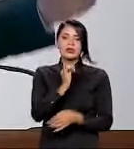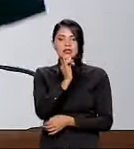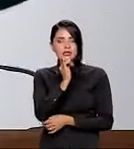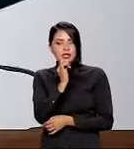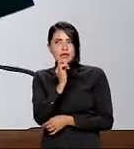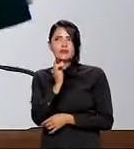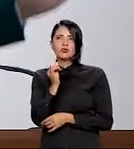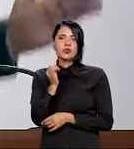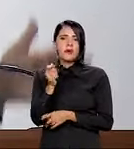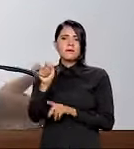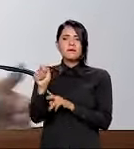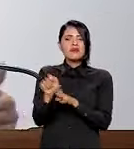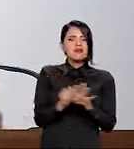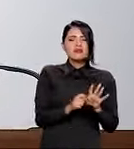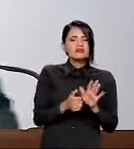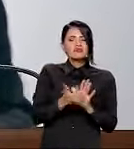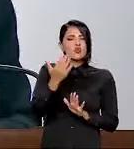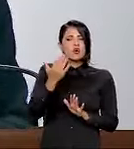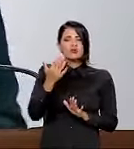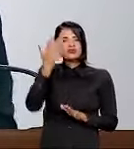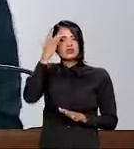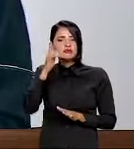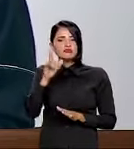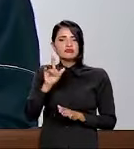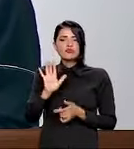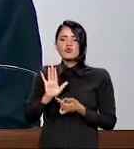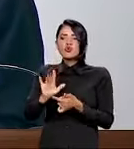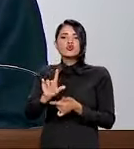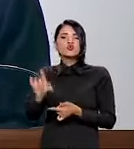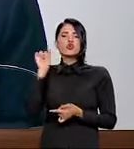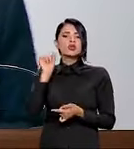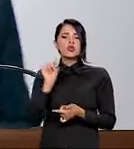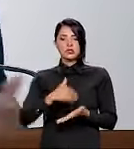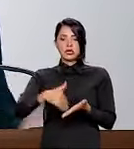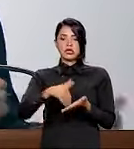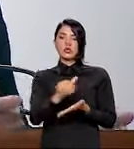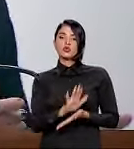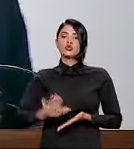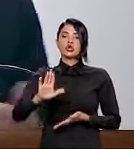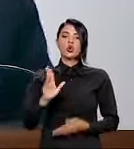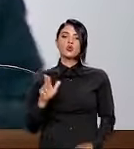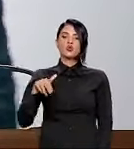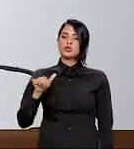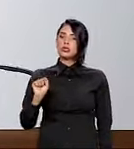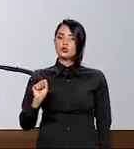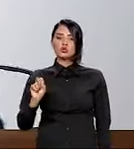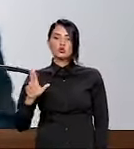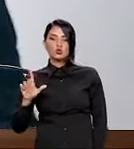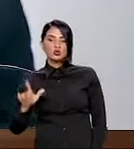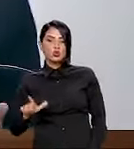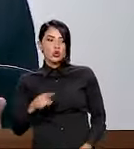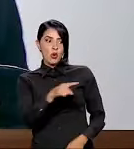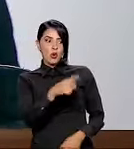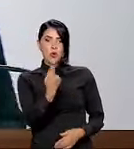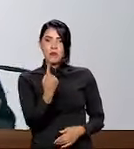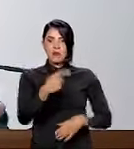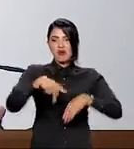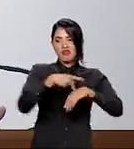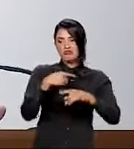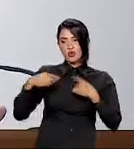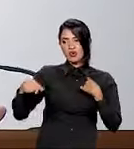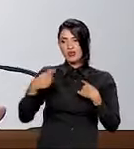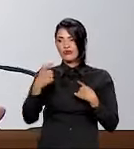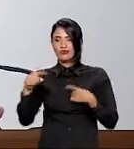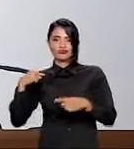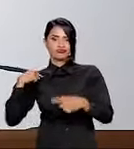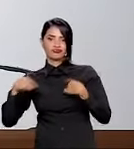não sei quantos meses sem indicar o secretário-geral da UNASUL, porque um país não concordava, outro não concordava. Ou seja, quando